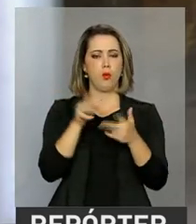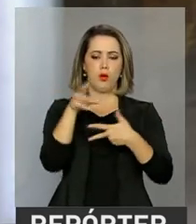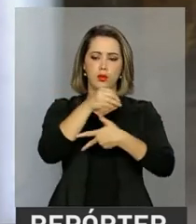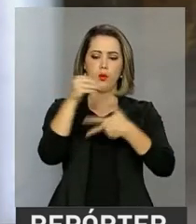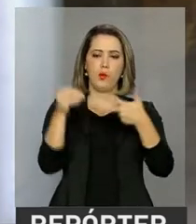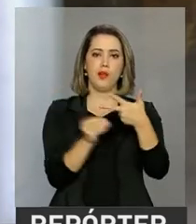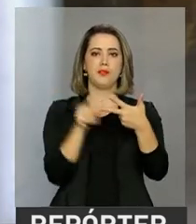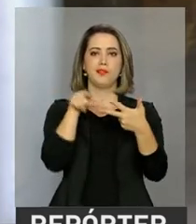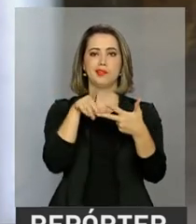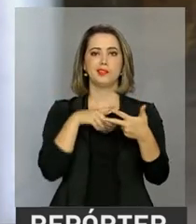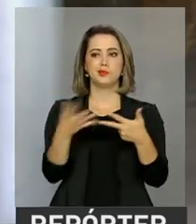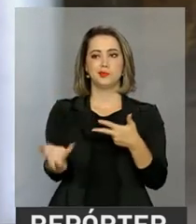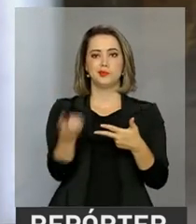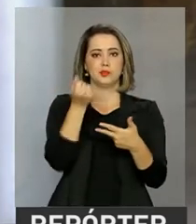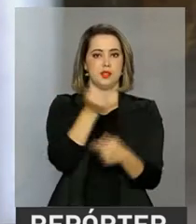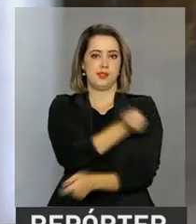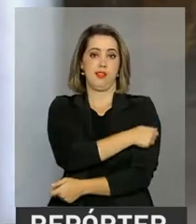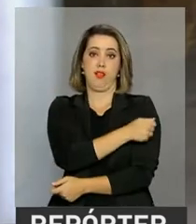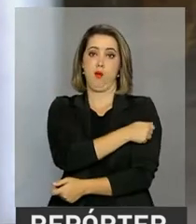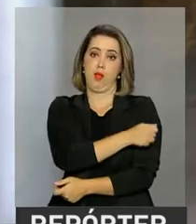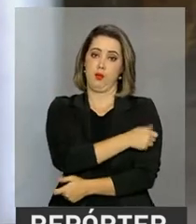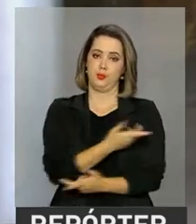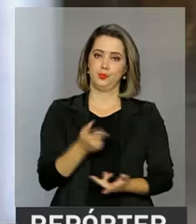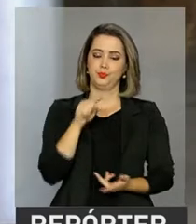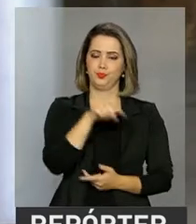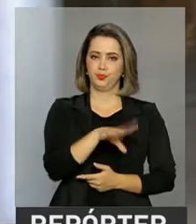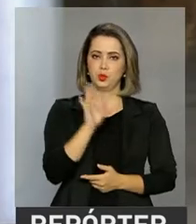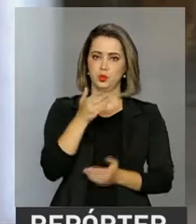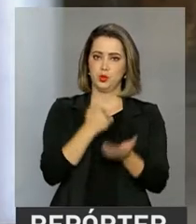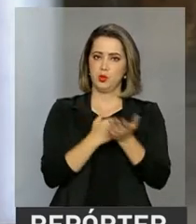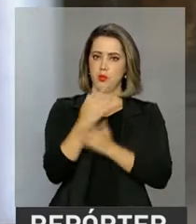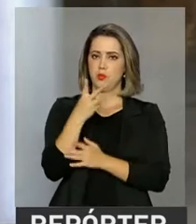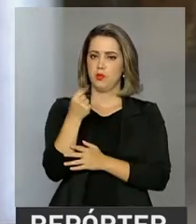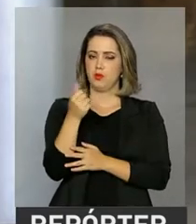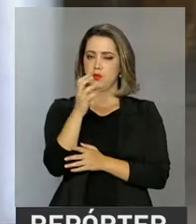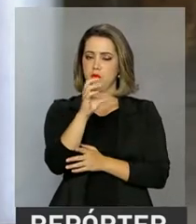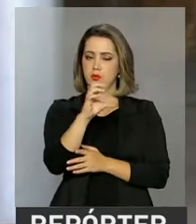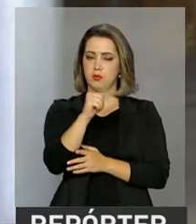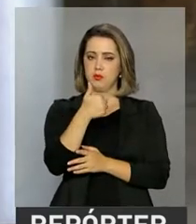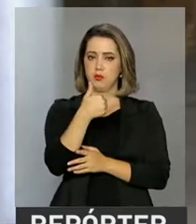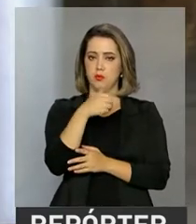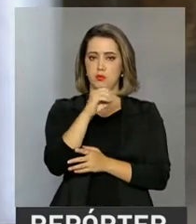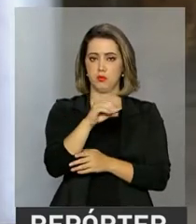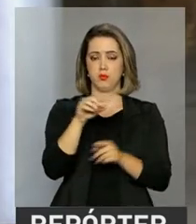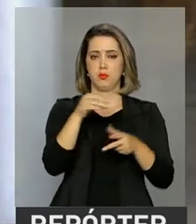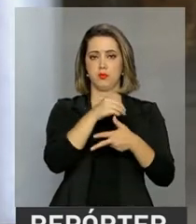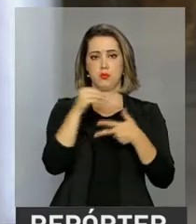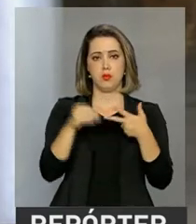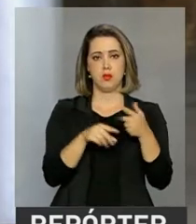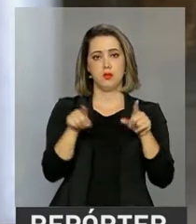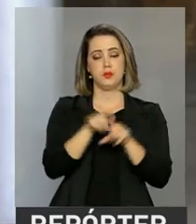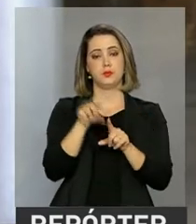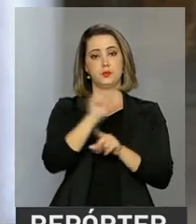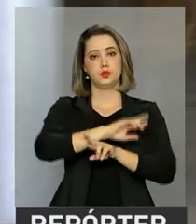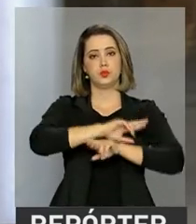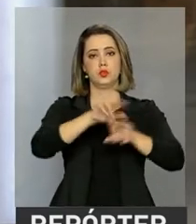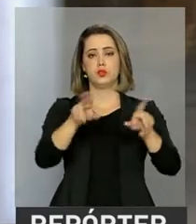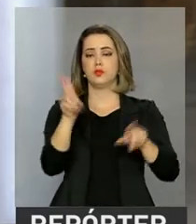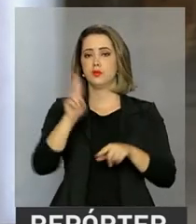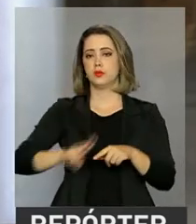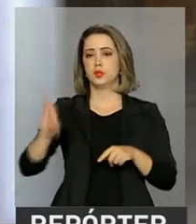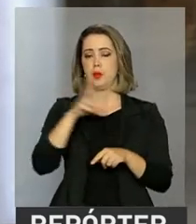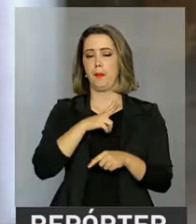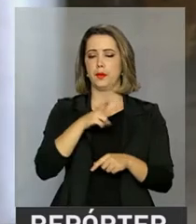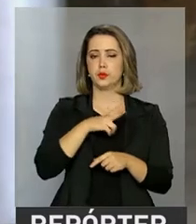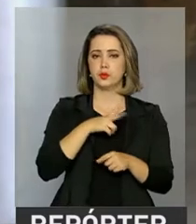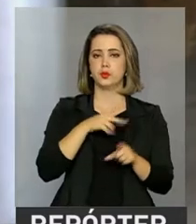no brasil há mais de dez anos praticamente desde a origem do exame nacional do ensino médio uma série de universidades particulares